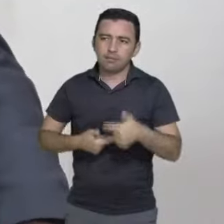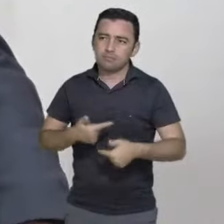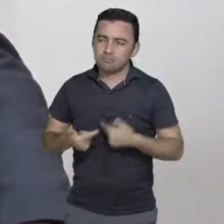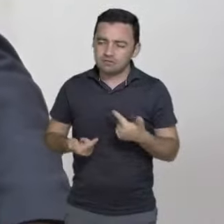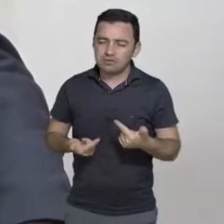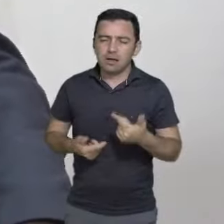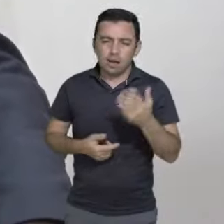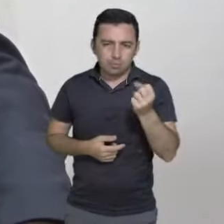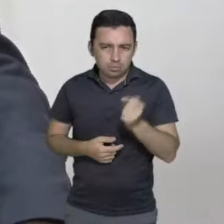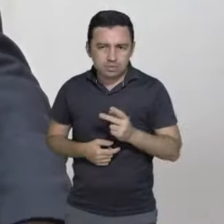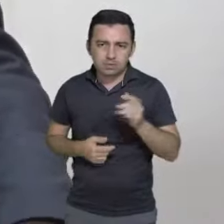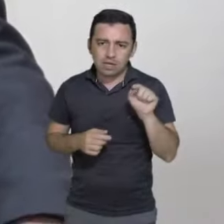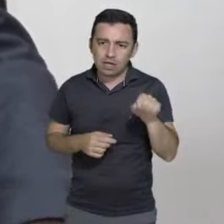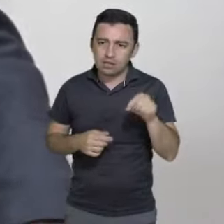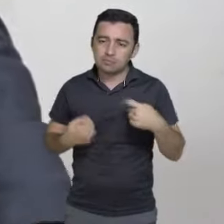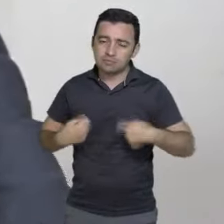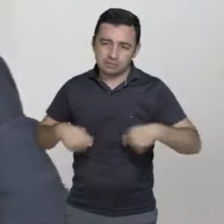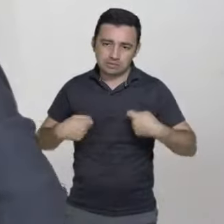aposentadoria